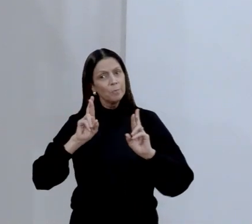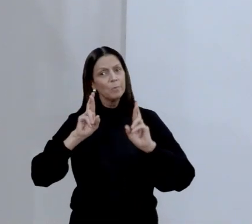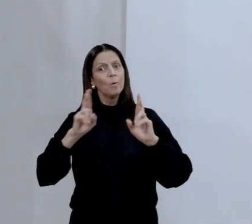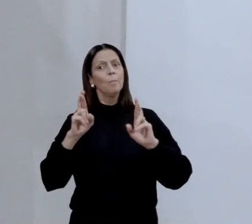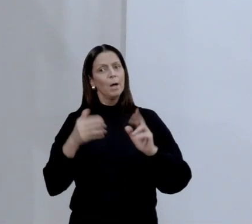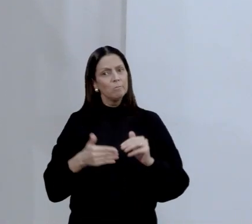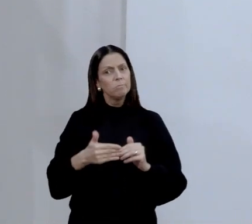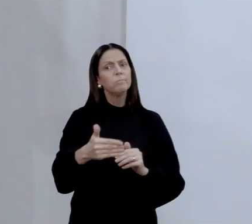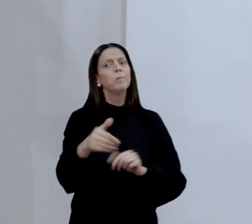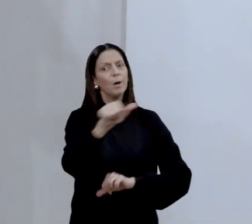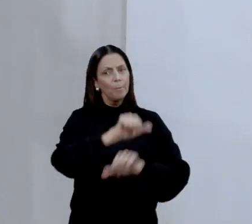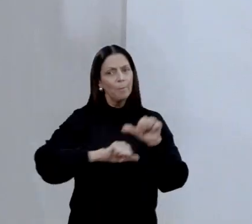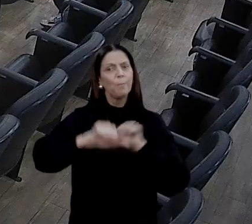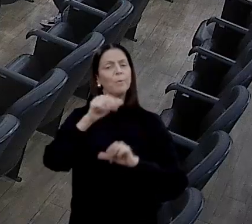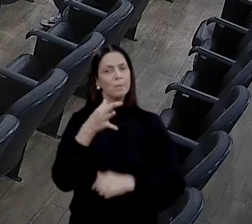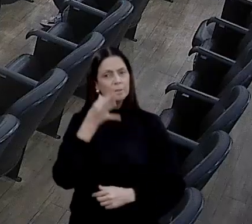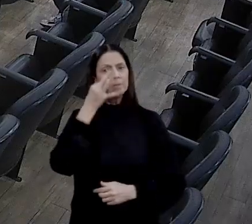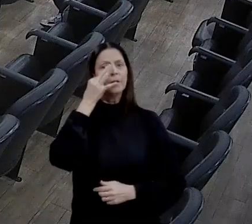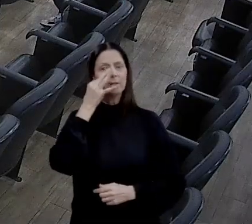seja virado o mais rápido possível.